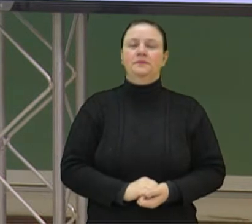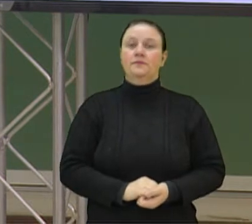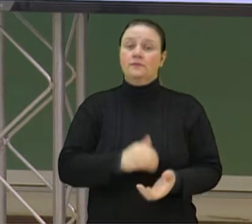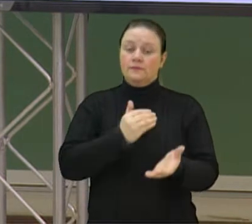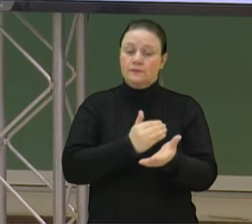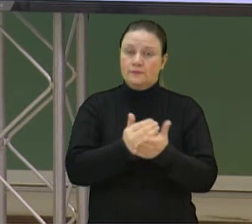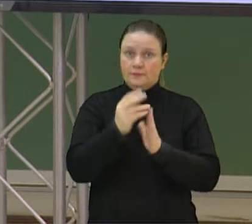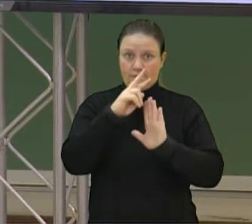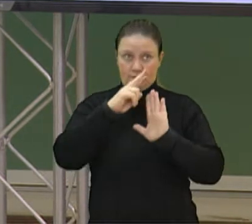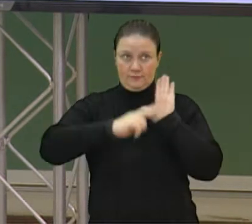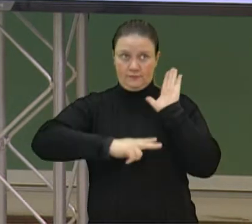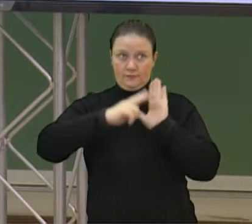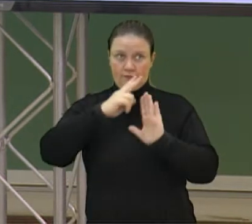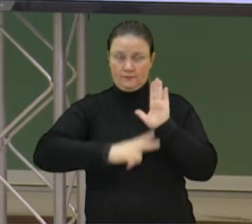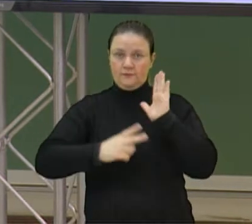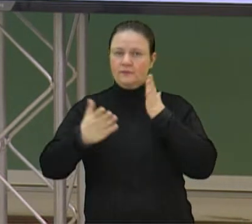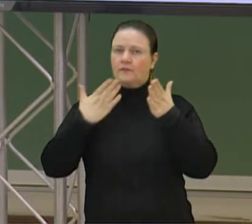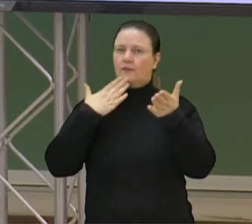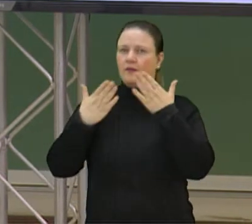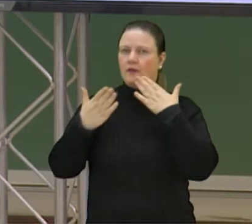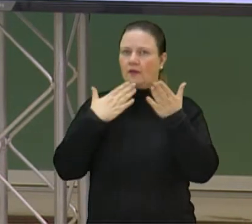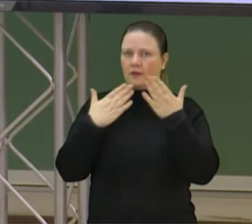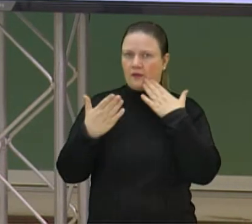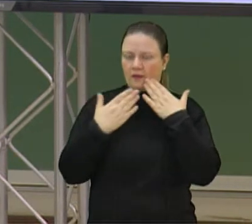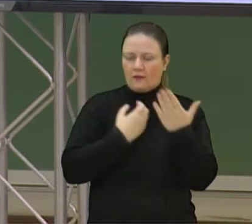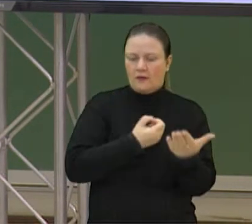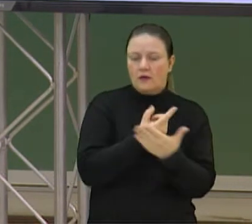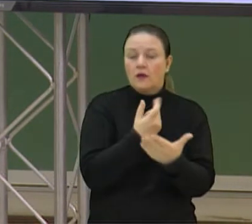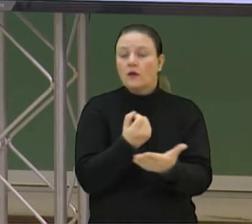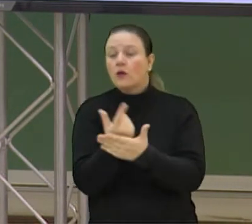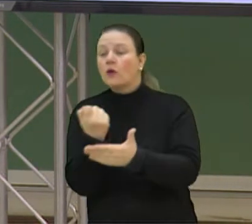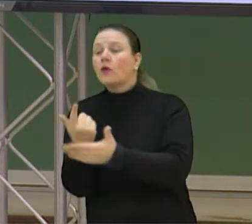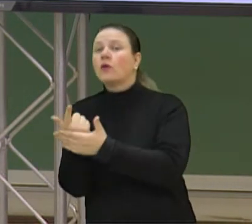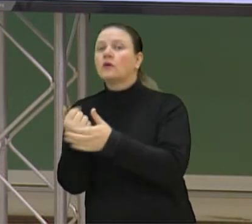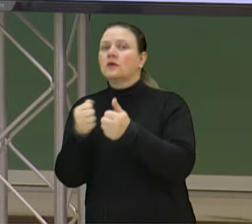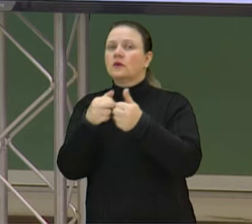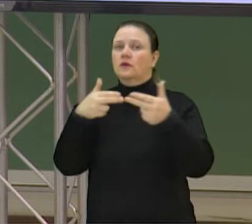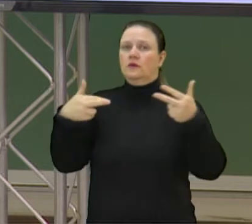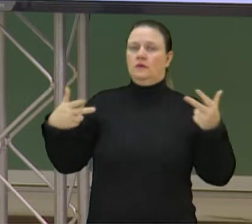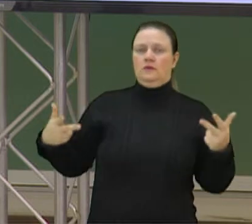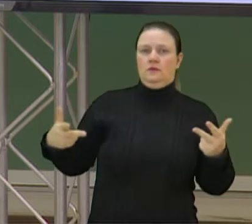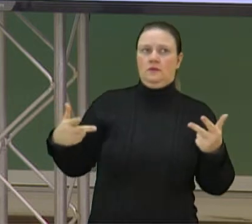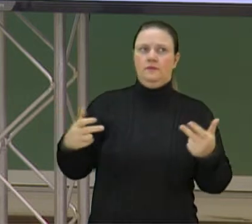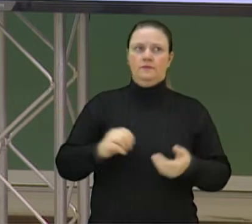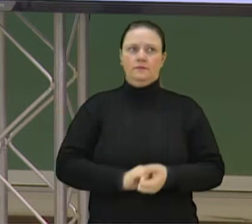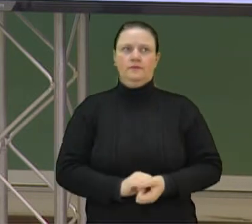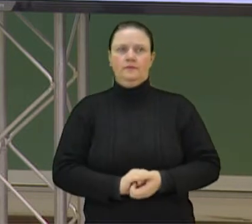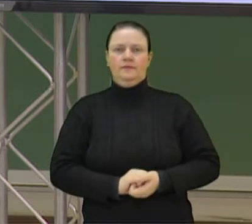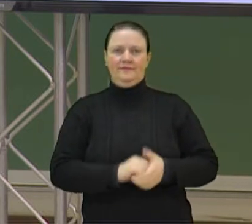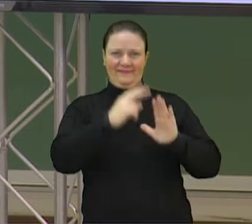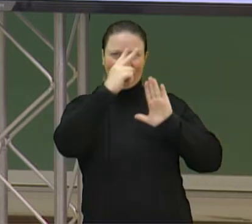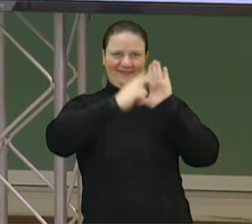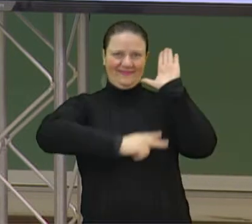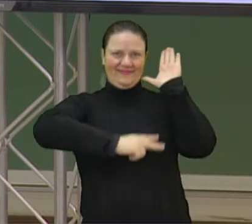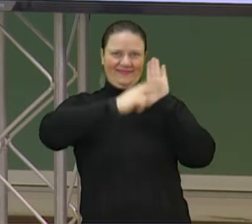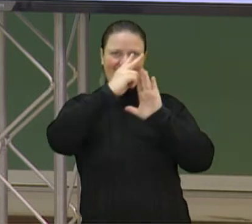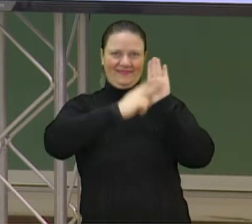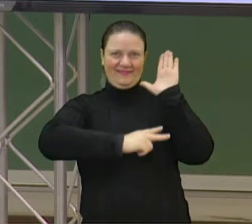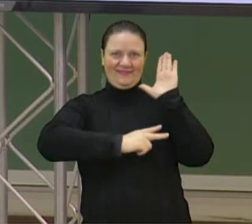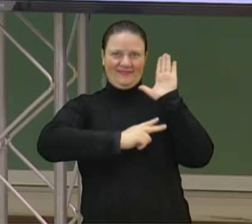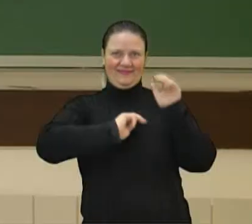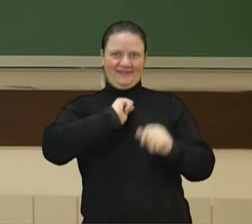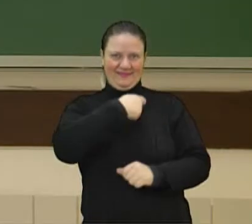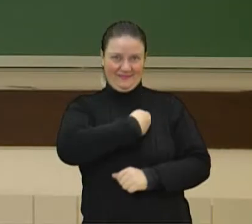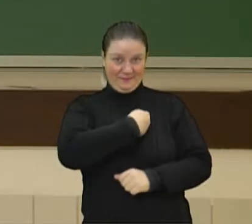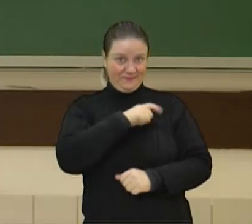começar lendo um diálogo, né? Haciendo compras, fazendo compras. Olivia va a una tienda de roupas.